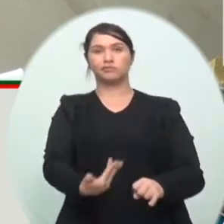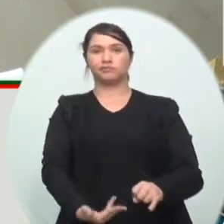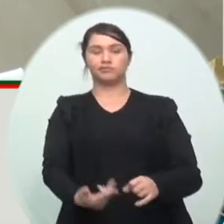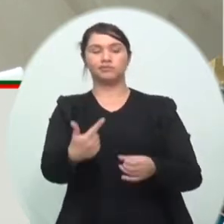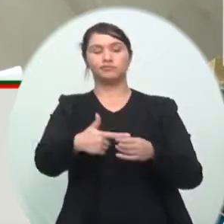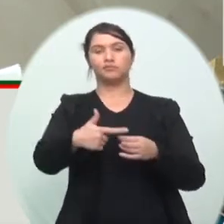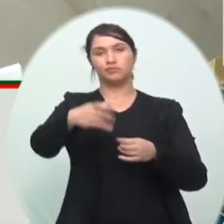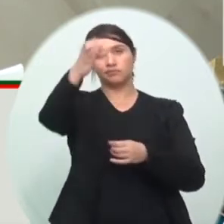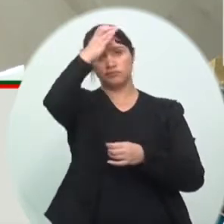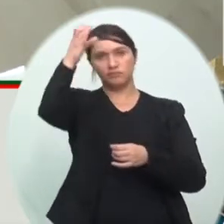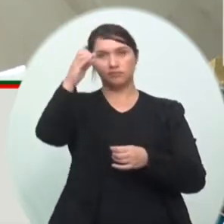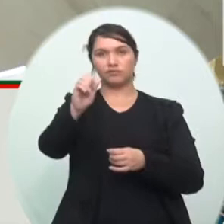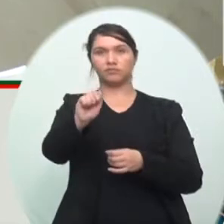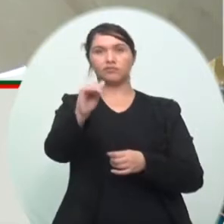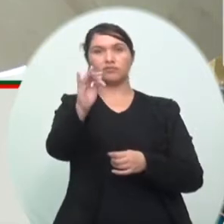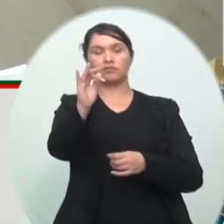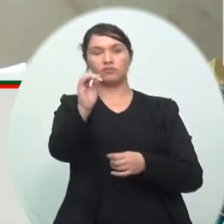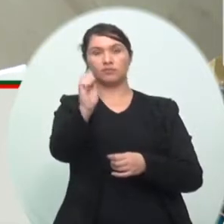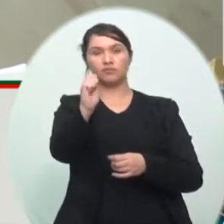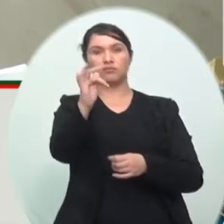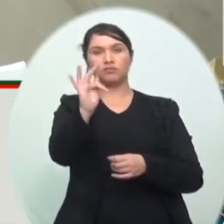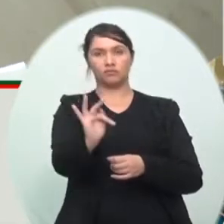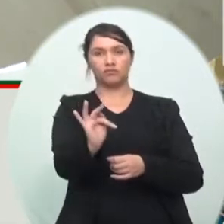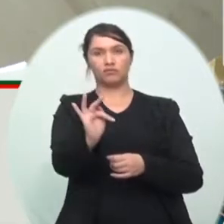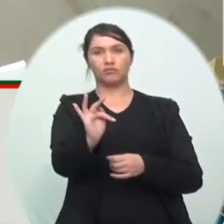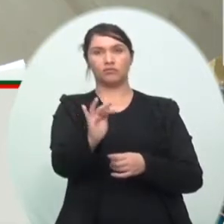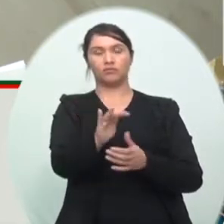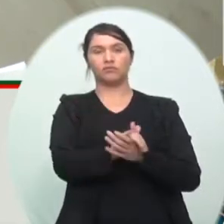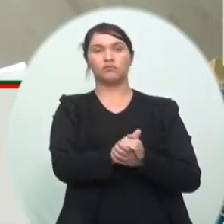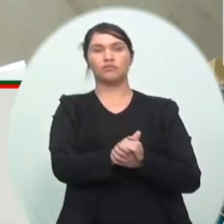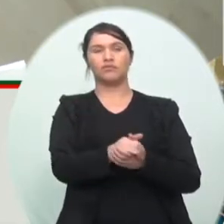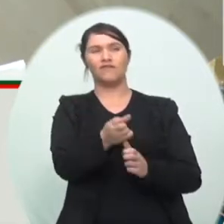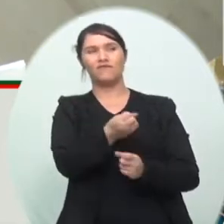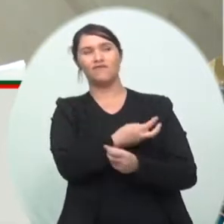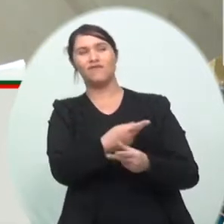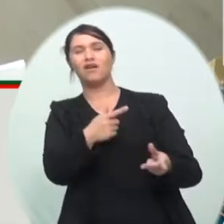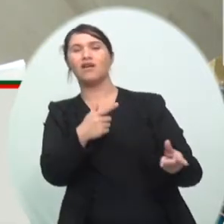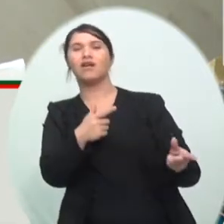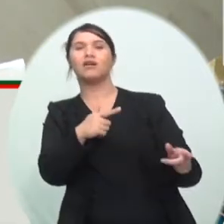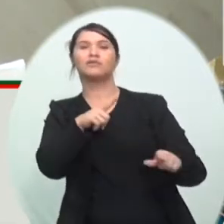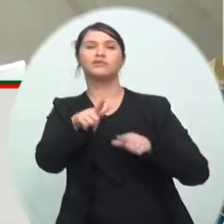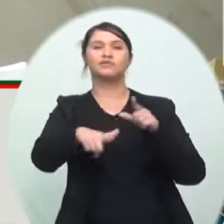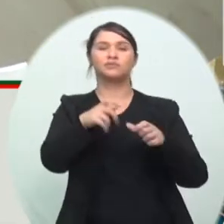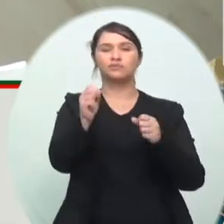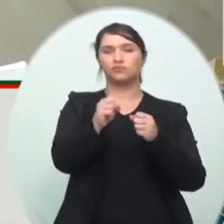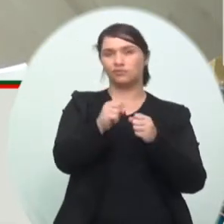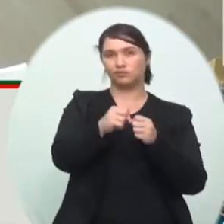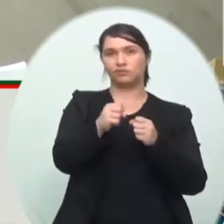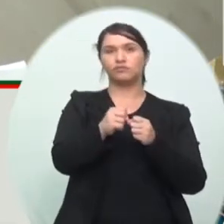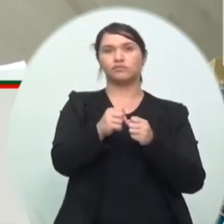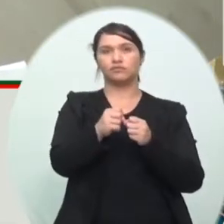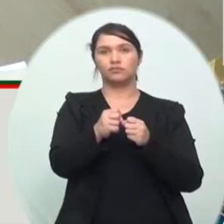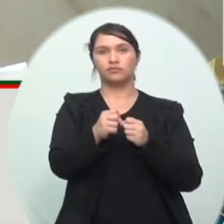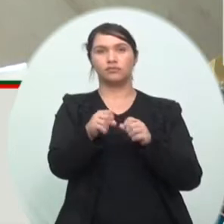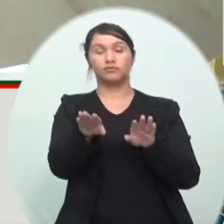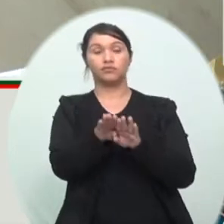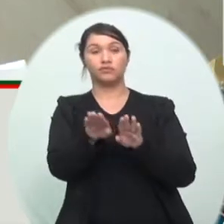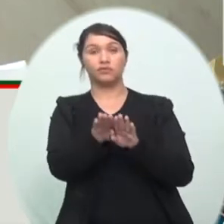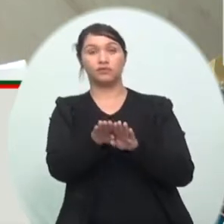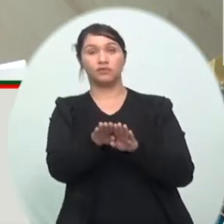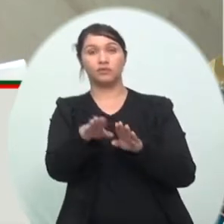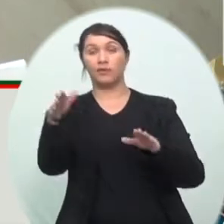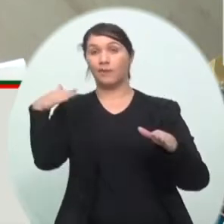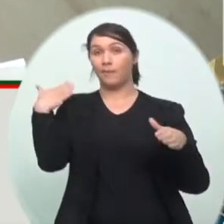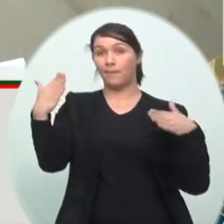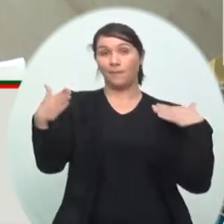CAF realizou muitas atividades para manter seu trabalho. Promoveu o Pedala Santa Luzia, um passeio ciclístico feito